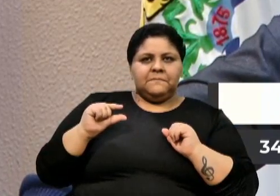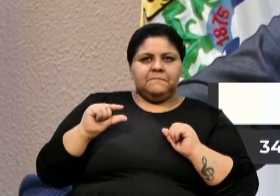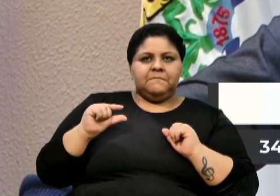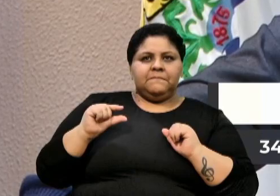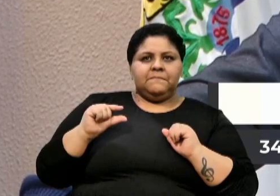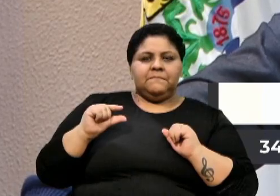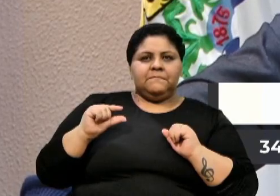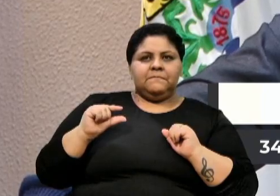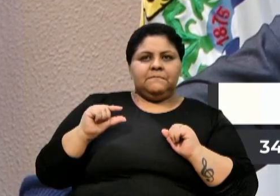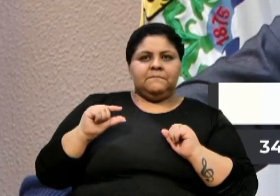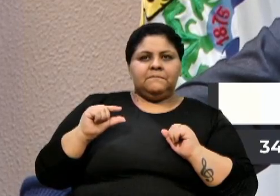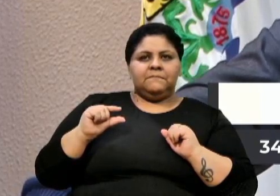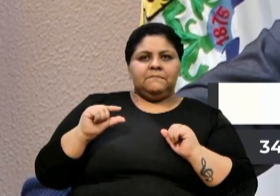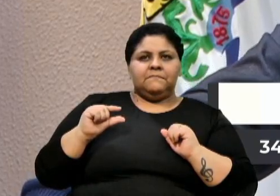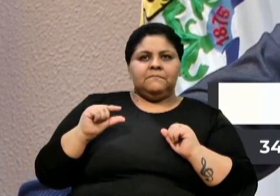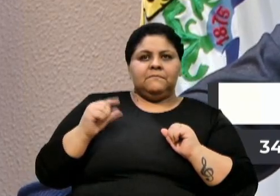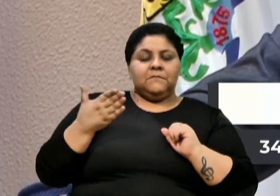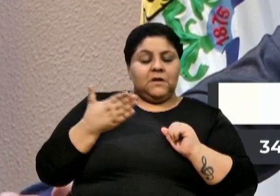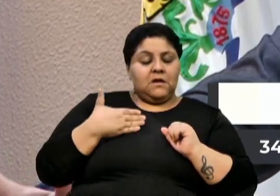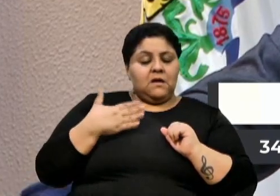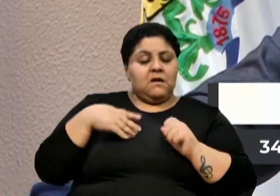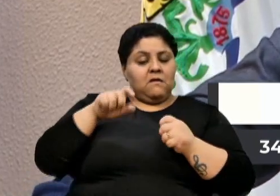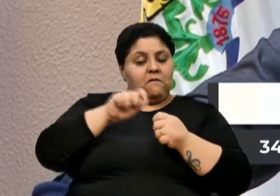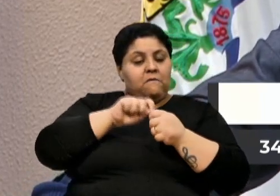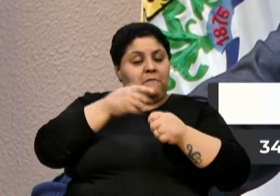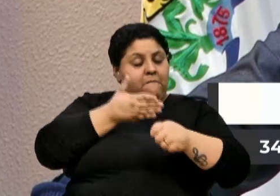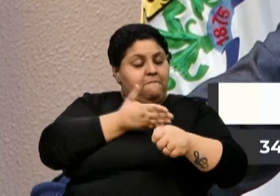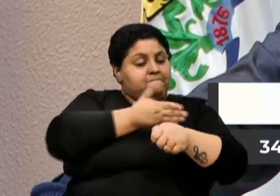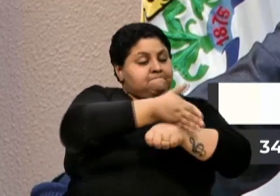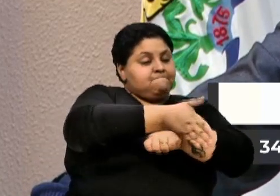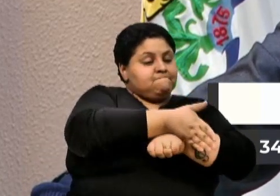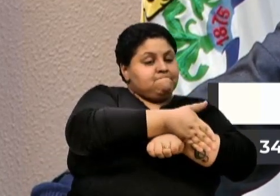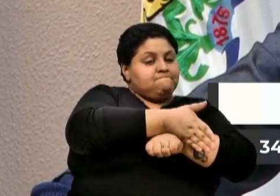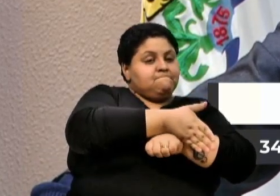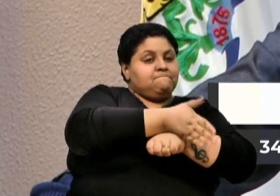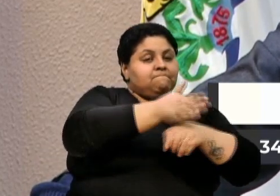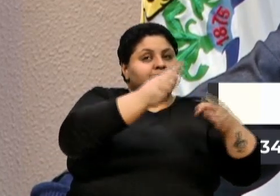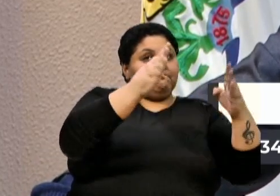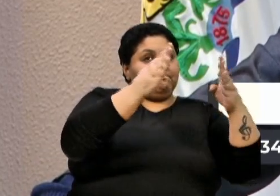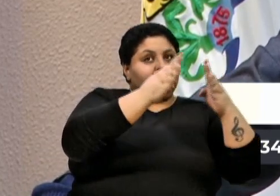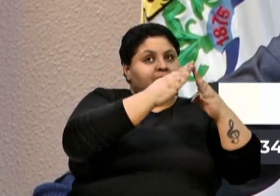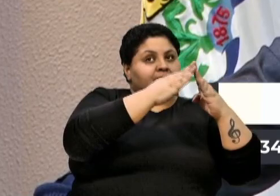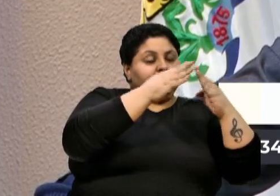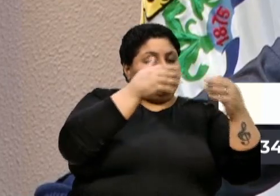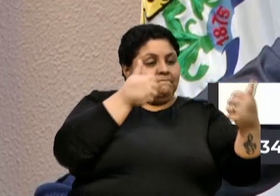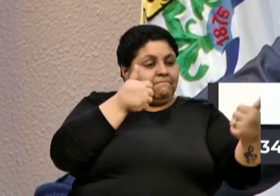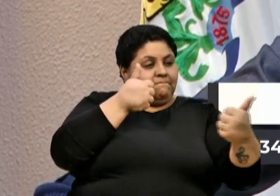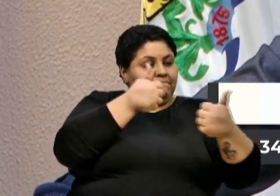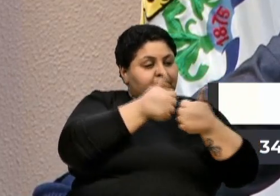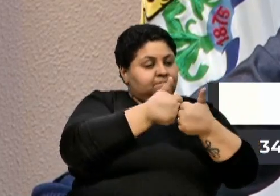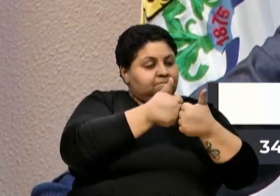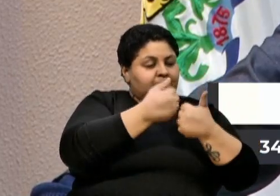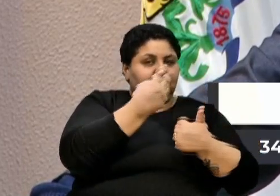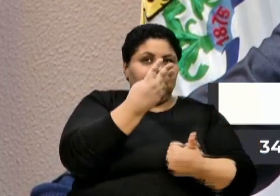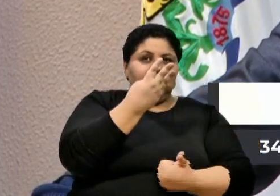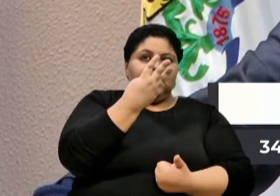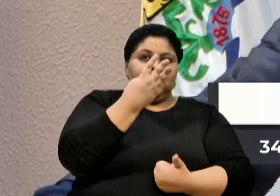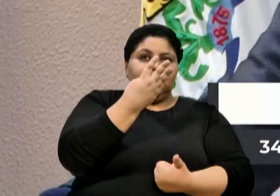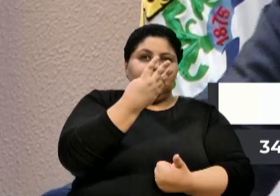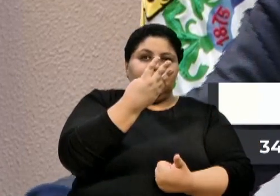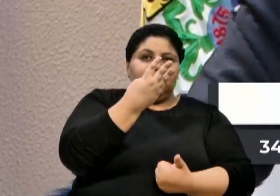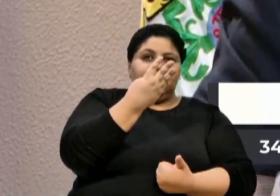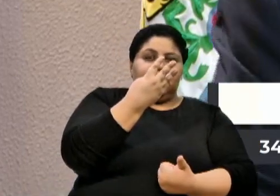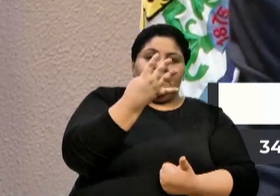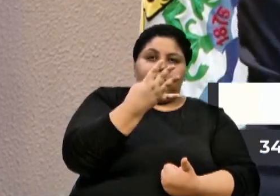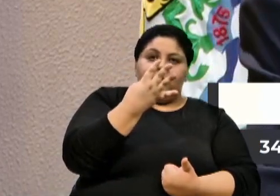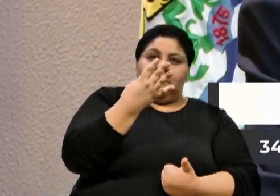eu faço parte, e a minha residência é há aproximadamente 34 anos lá no bairro Serrano, mas